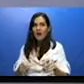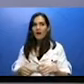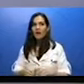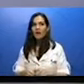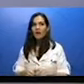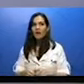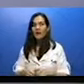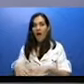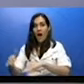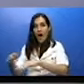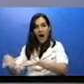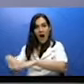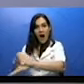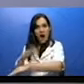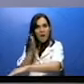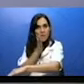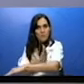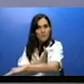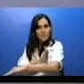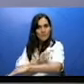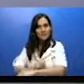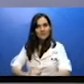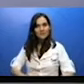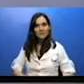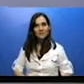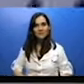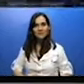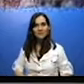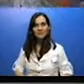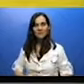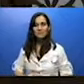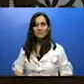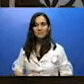bota e chapéu tá bom